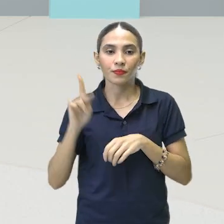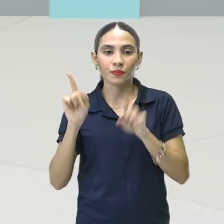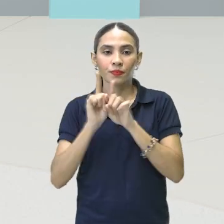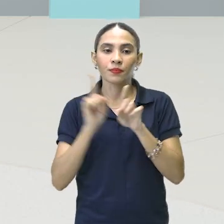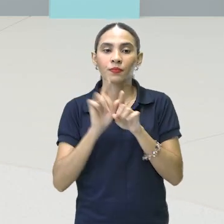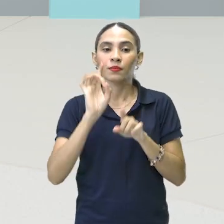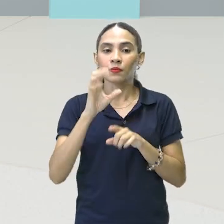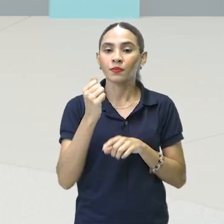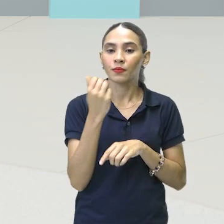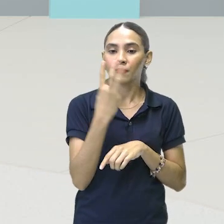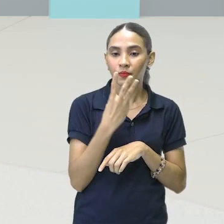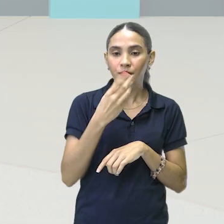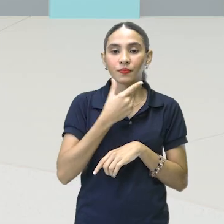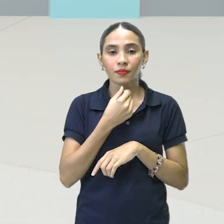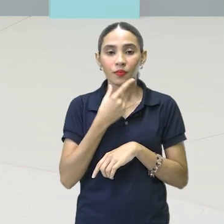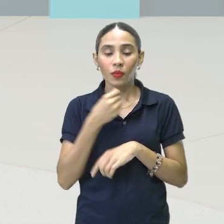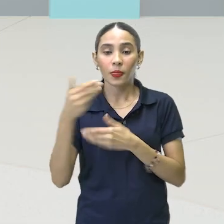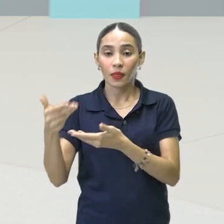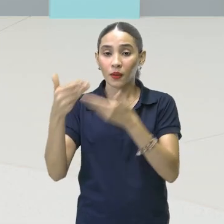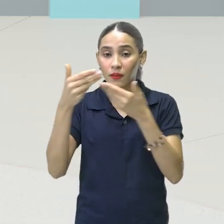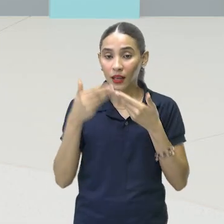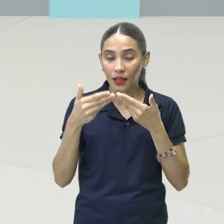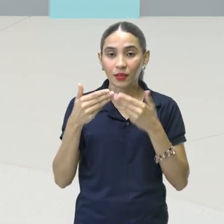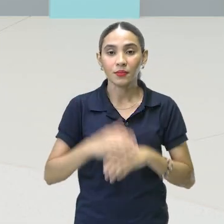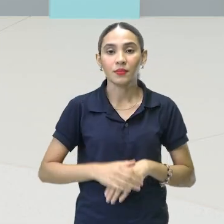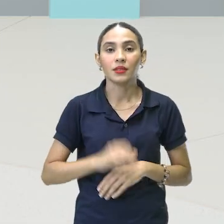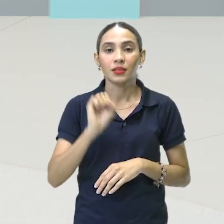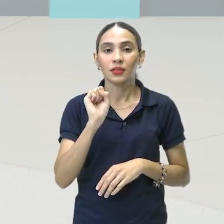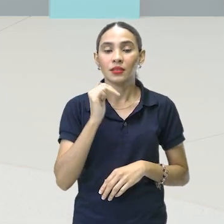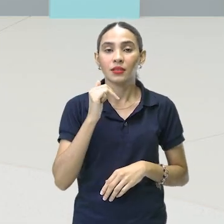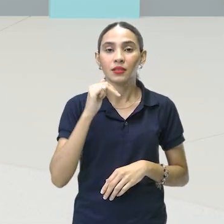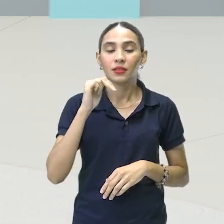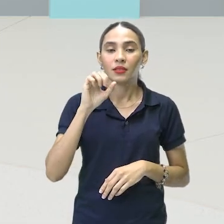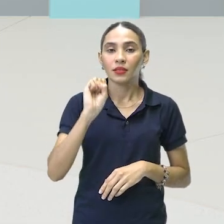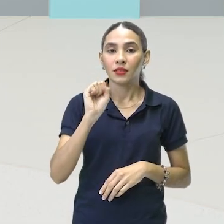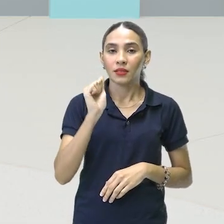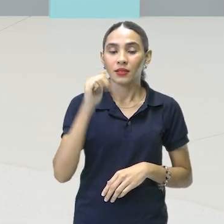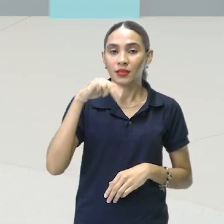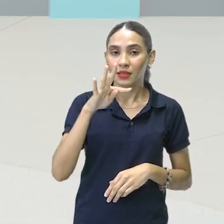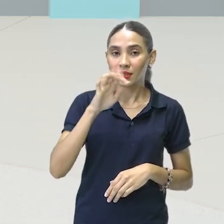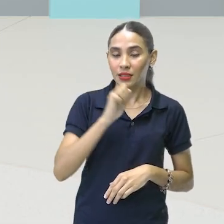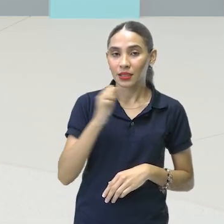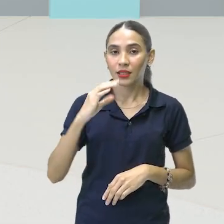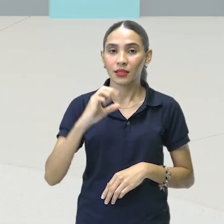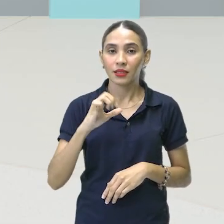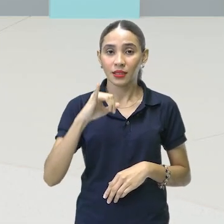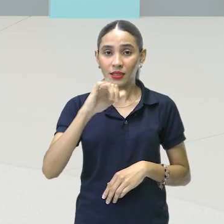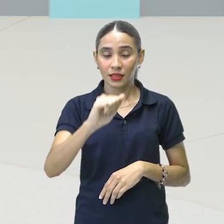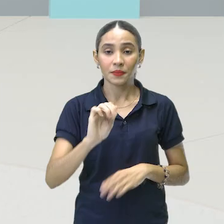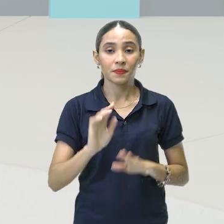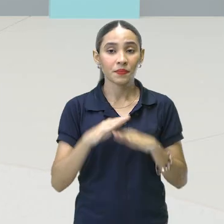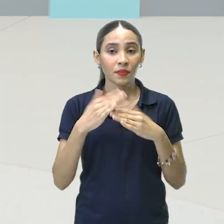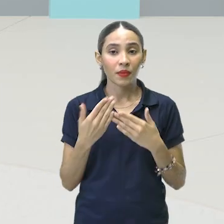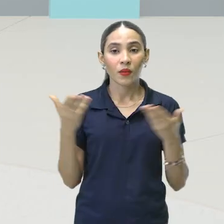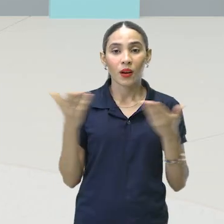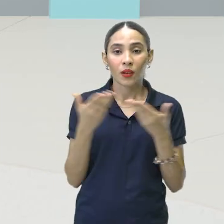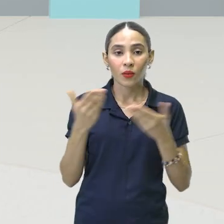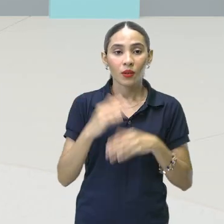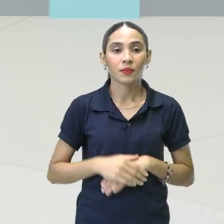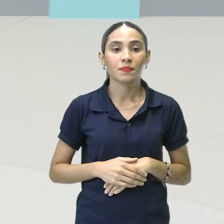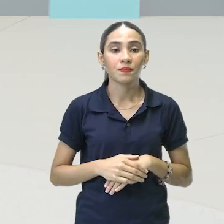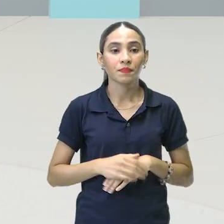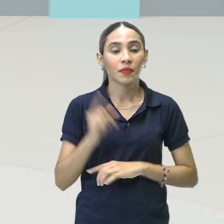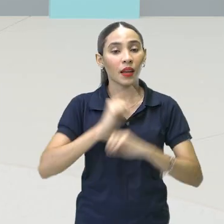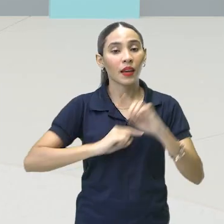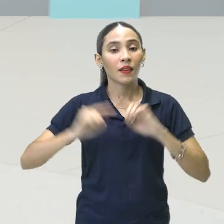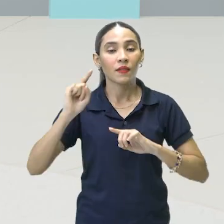onde apenas 13 homens foram convidados, ou seja, a Santa Ceia. Então, agora vamos falar